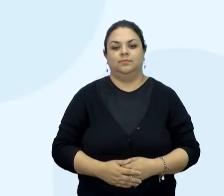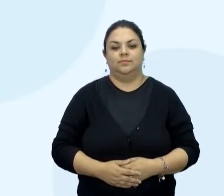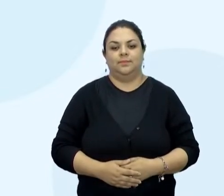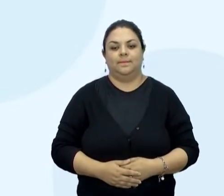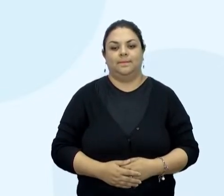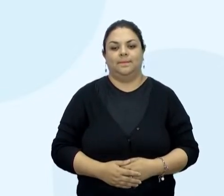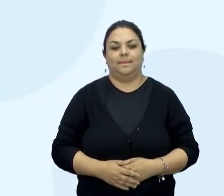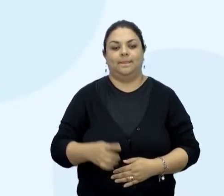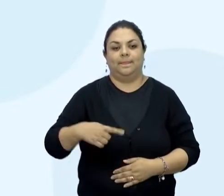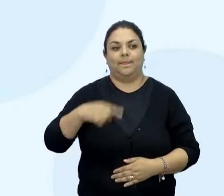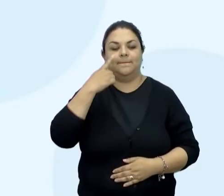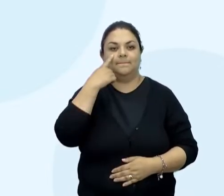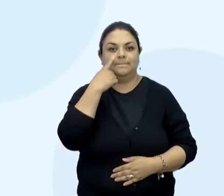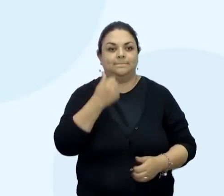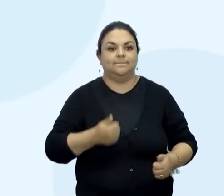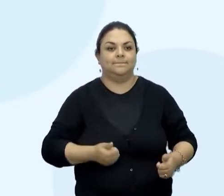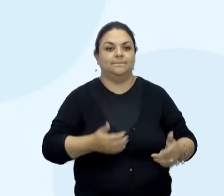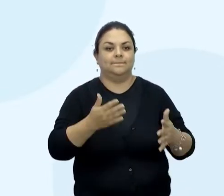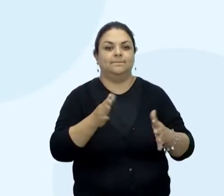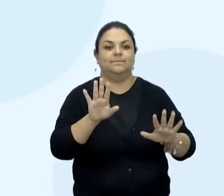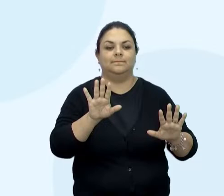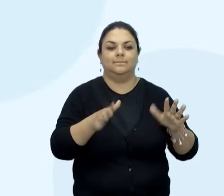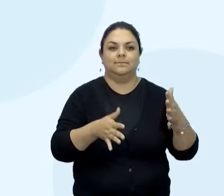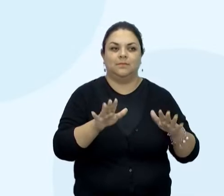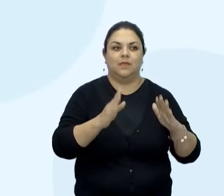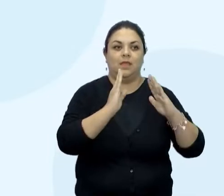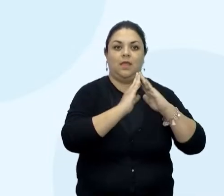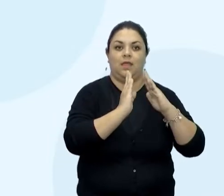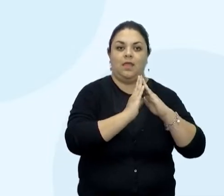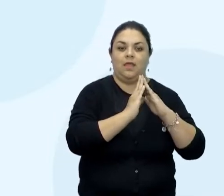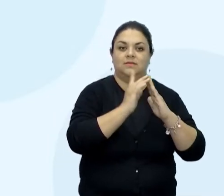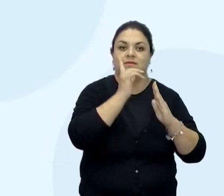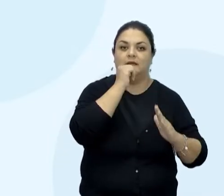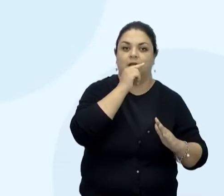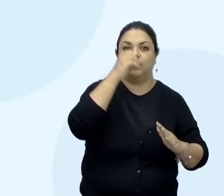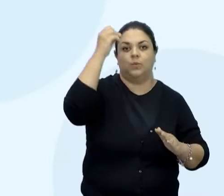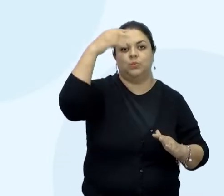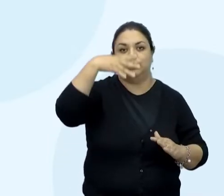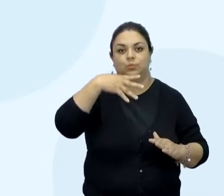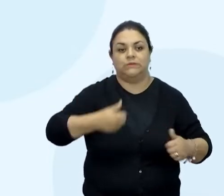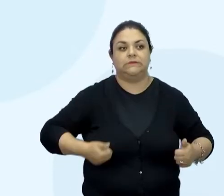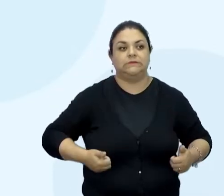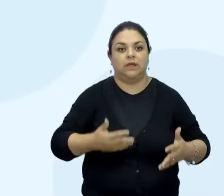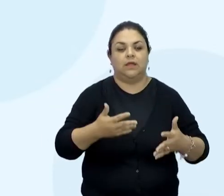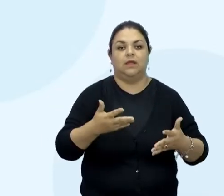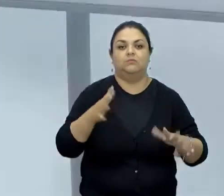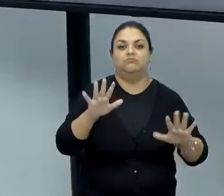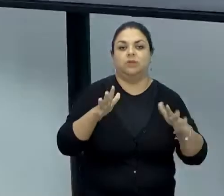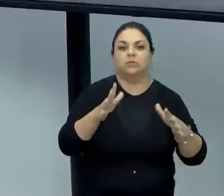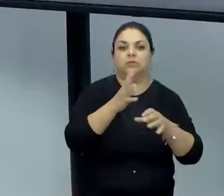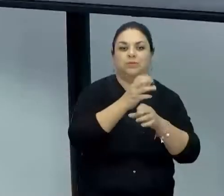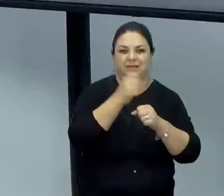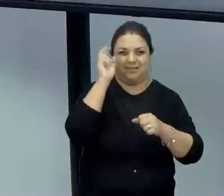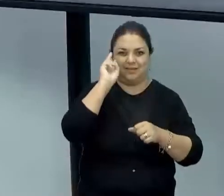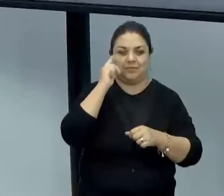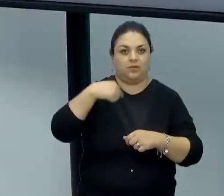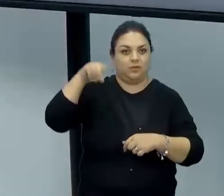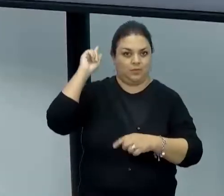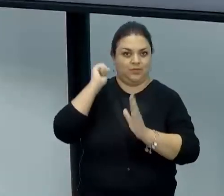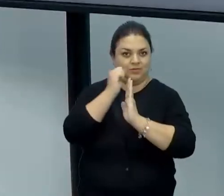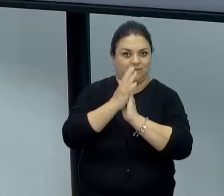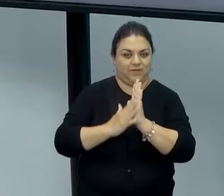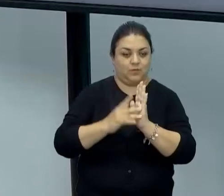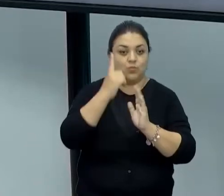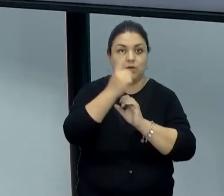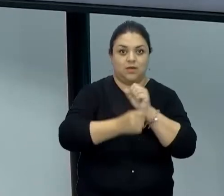água de uma residência, quando a gente viu a conta de água e a conta de luz lá na atividade anterior, do período de um